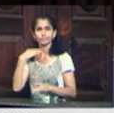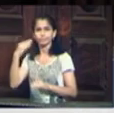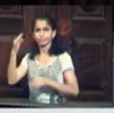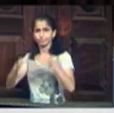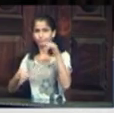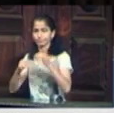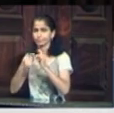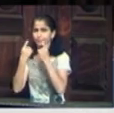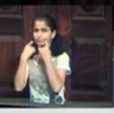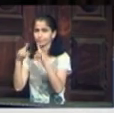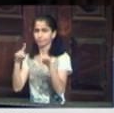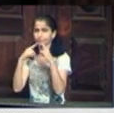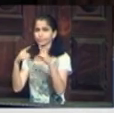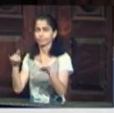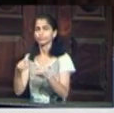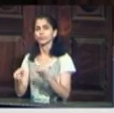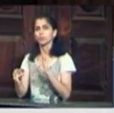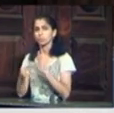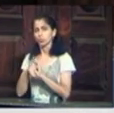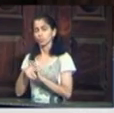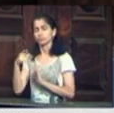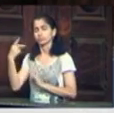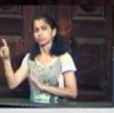em sede judicial.